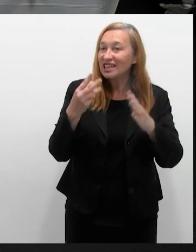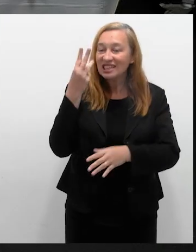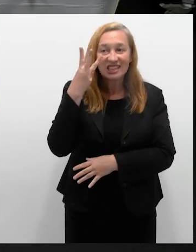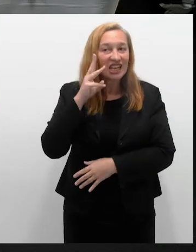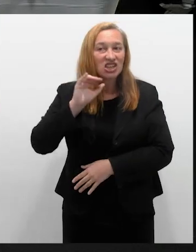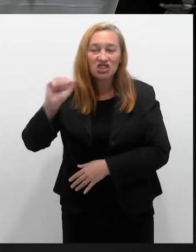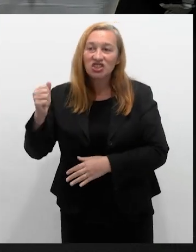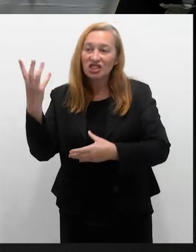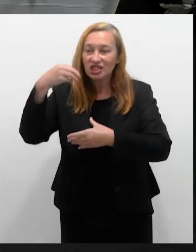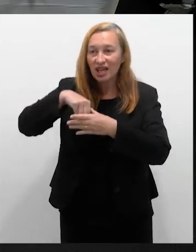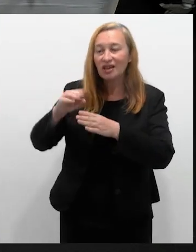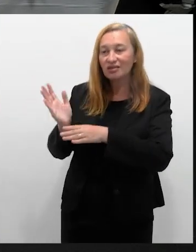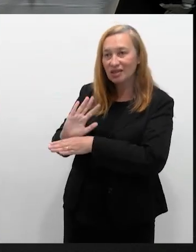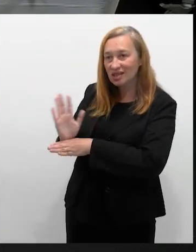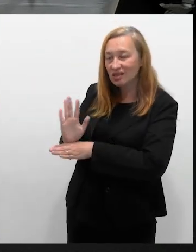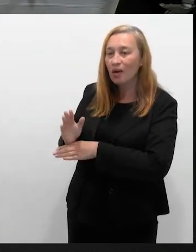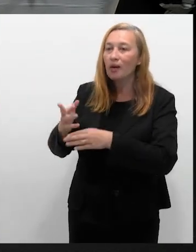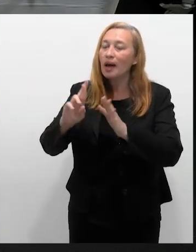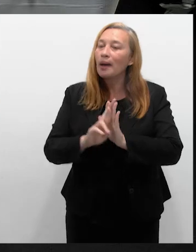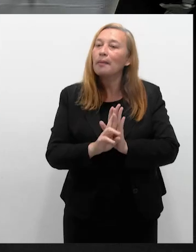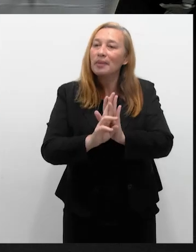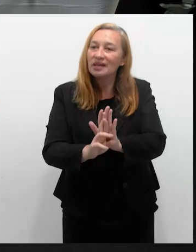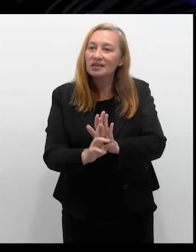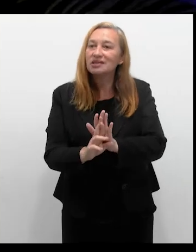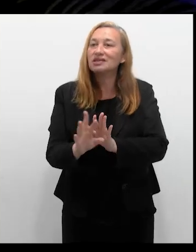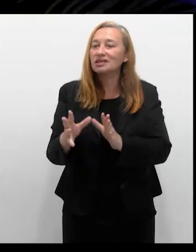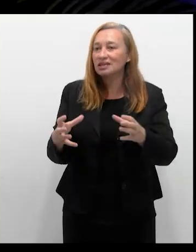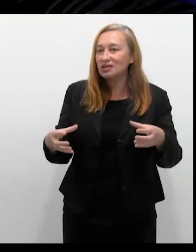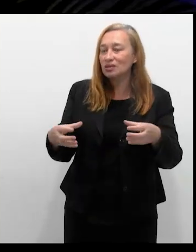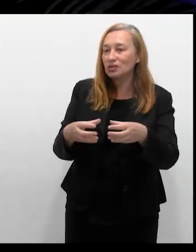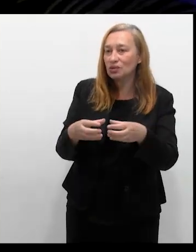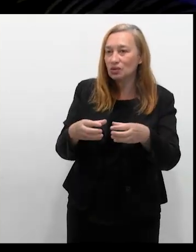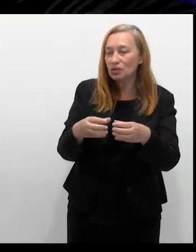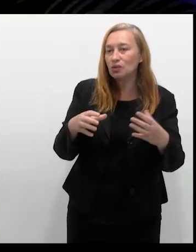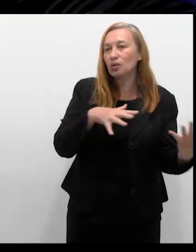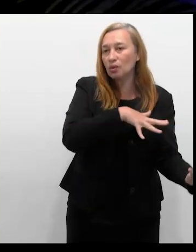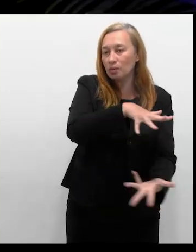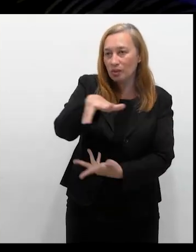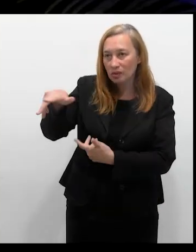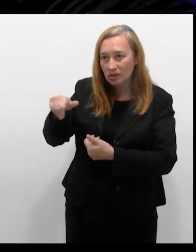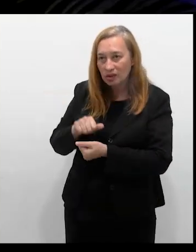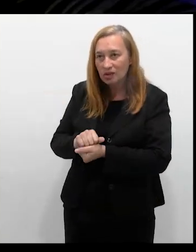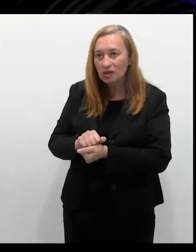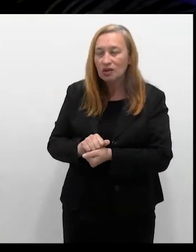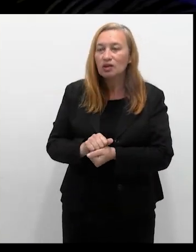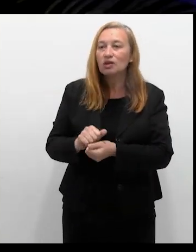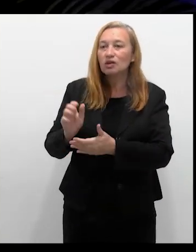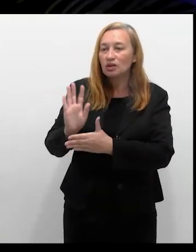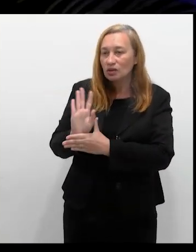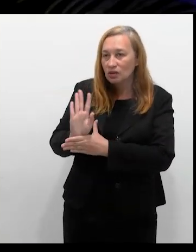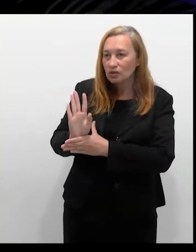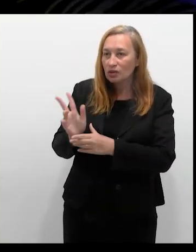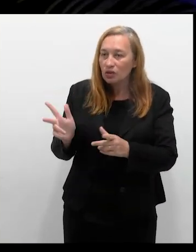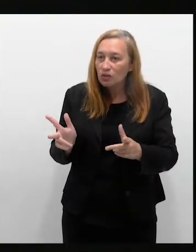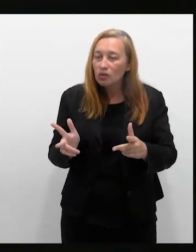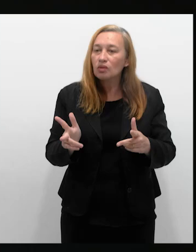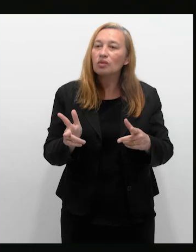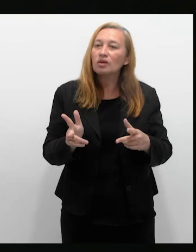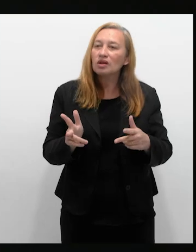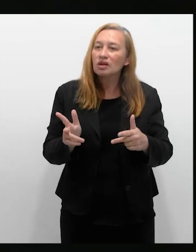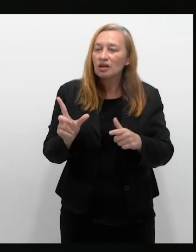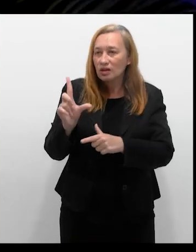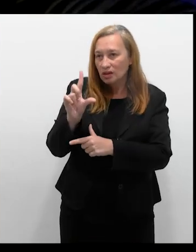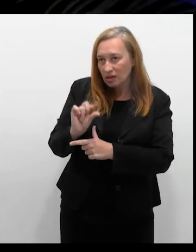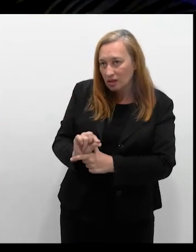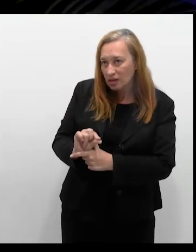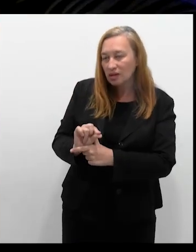legal projeto. esse projeto. Obrigada. Né? São Muito 3 bacana. dias assim dentro do cinema, com representantes das organizações desses países todos. Os né? filmes, os curtas